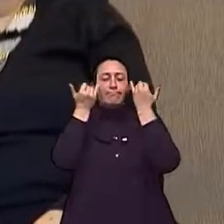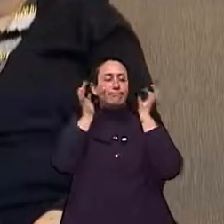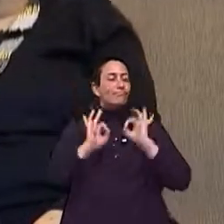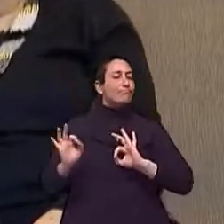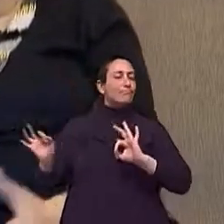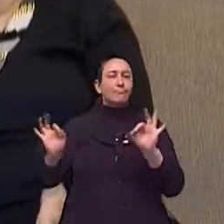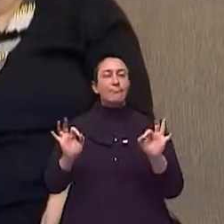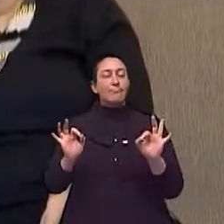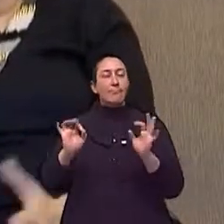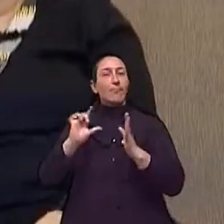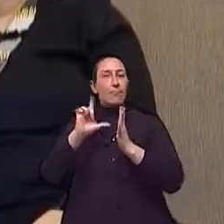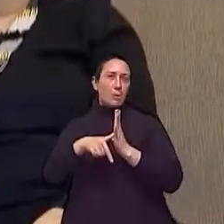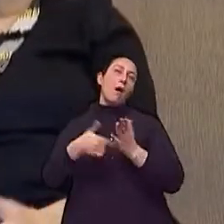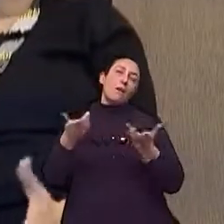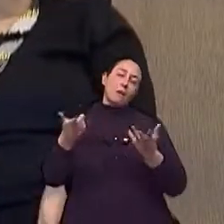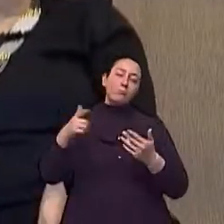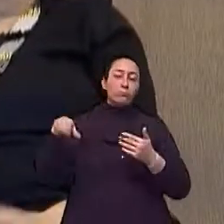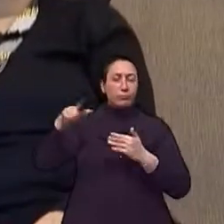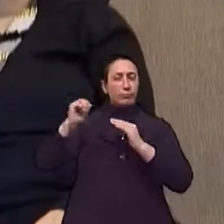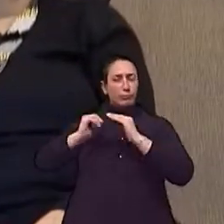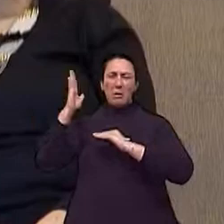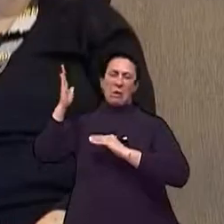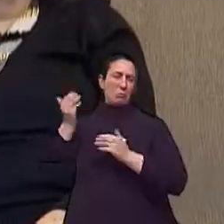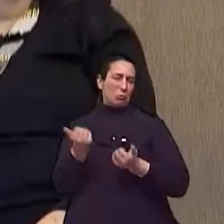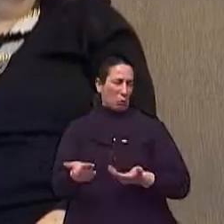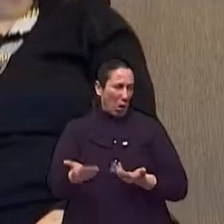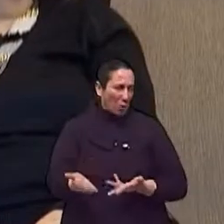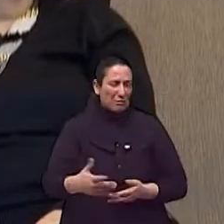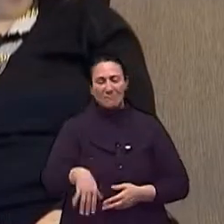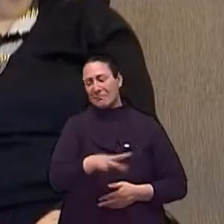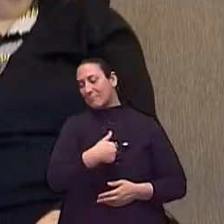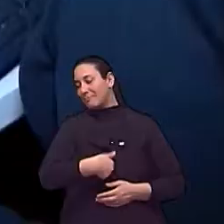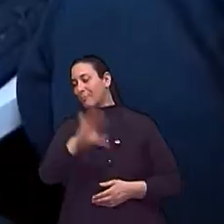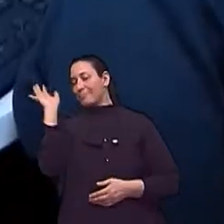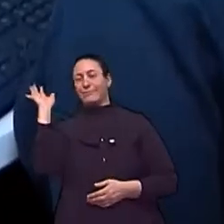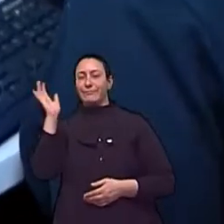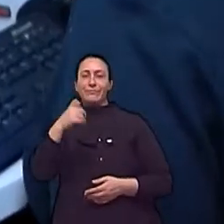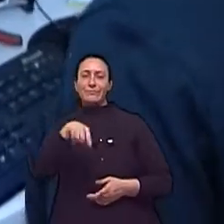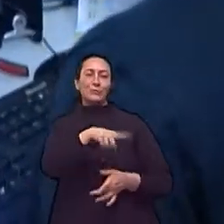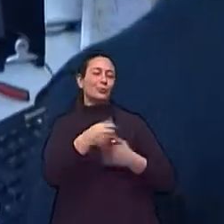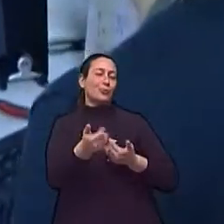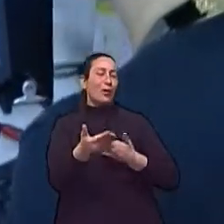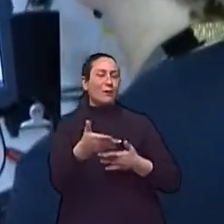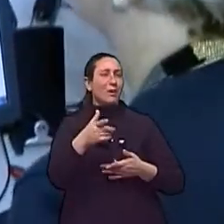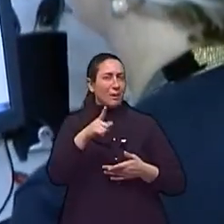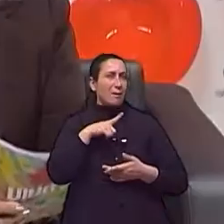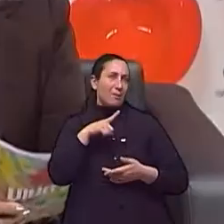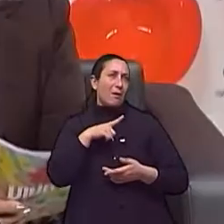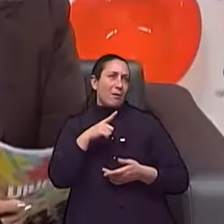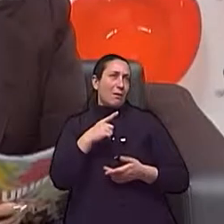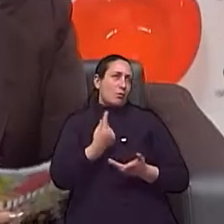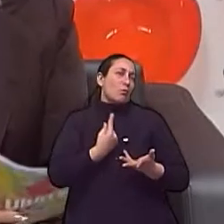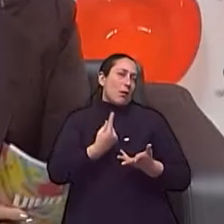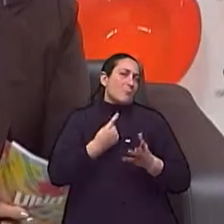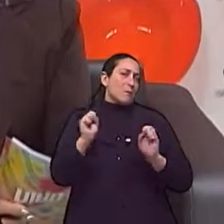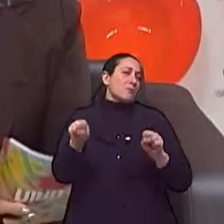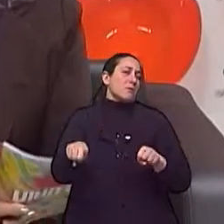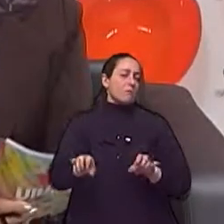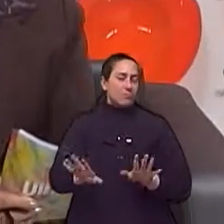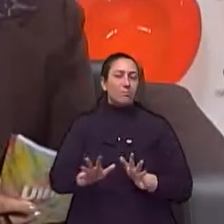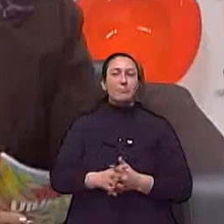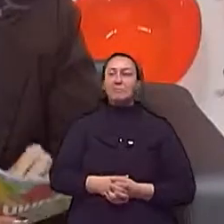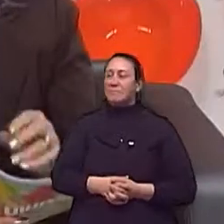depois madura né mas não os jovens os jovens eu acredito que há um isolamento sim